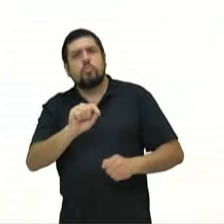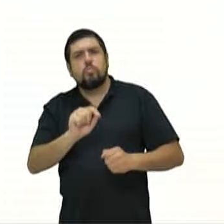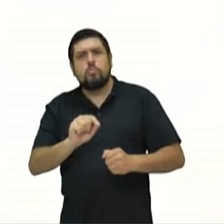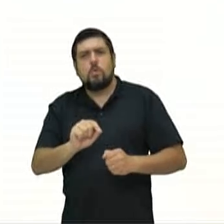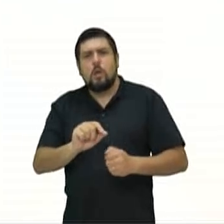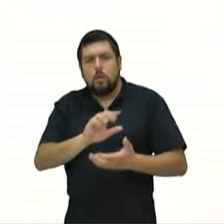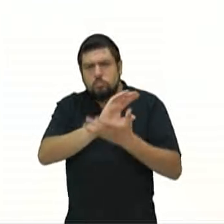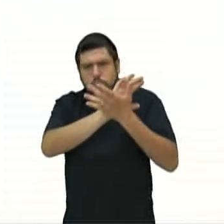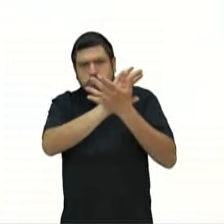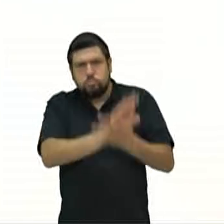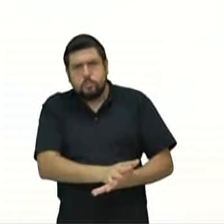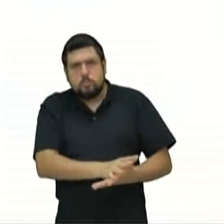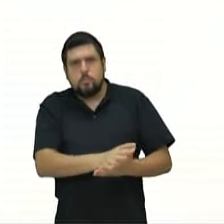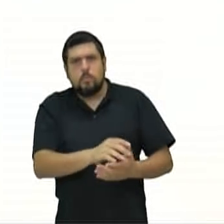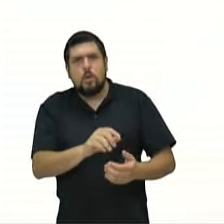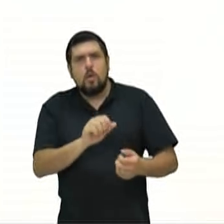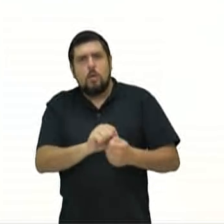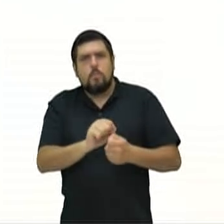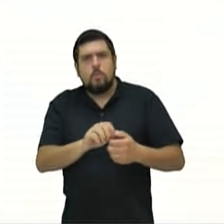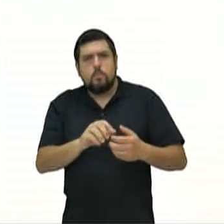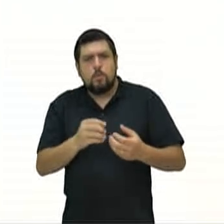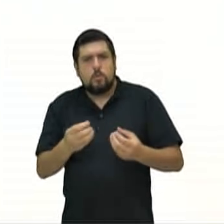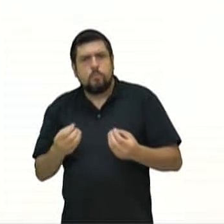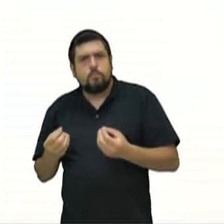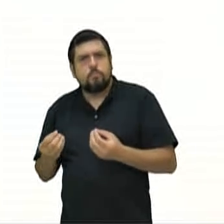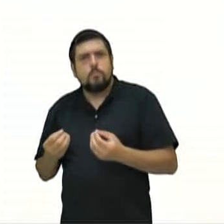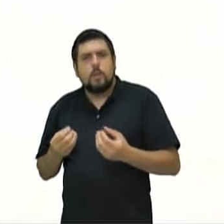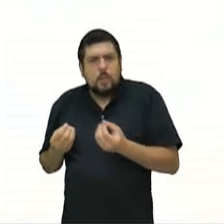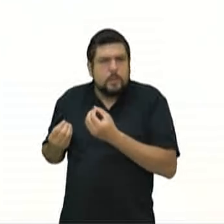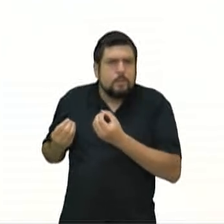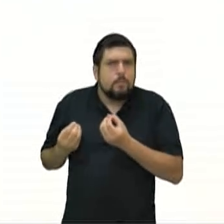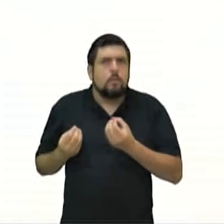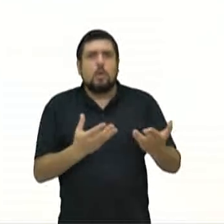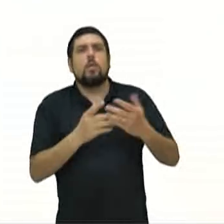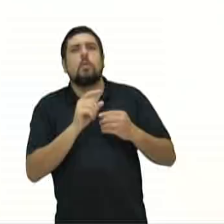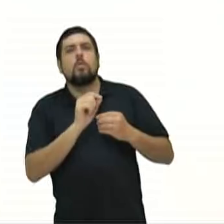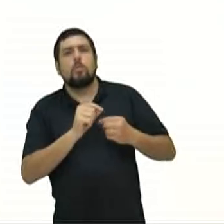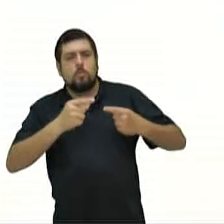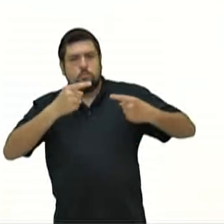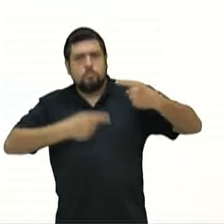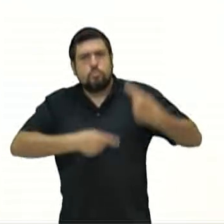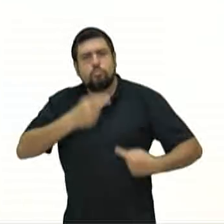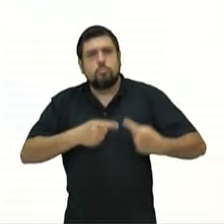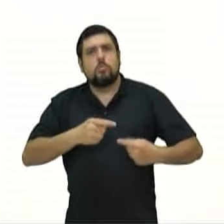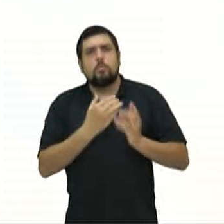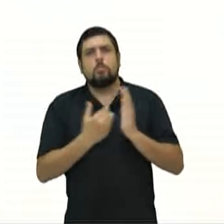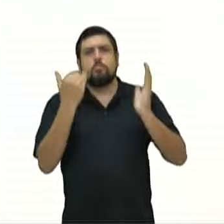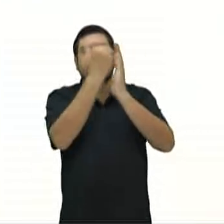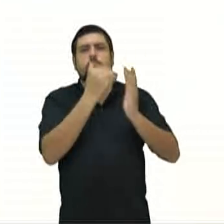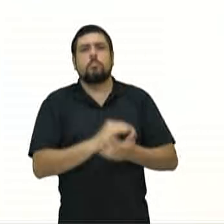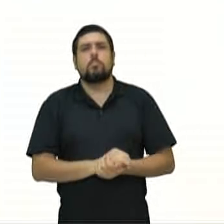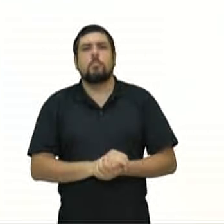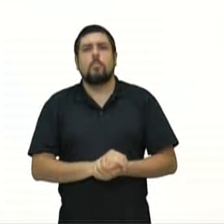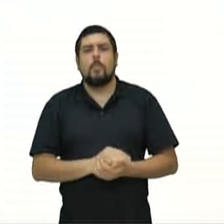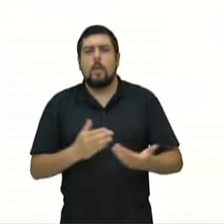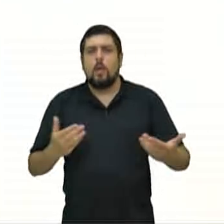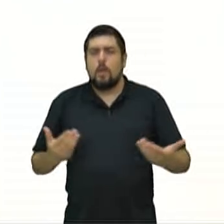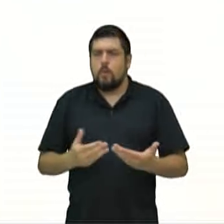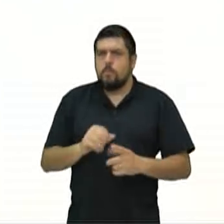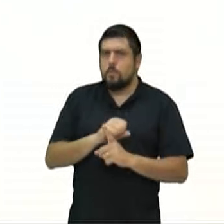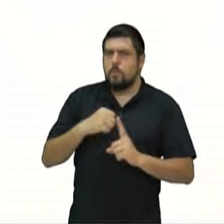catapultar, quer dizer, jogar com força, empurrar com força a capacidade argumentativa do cidadão. Considerando que vivemos em uma